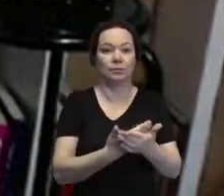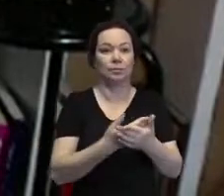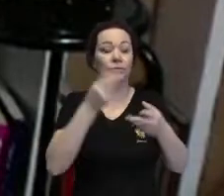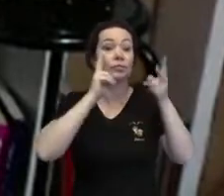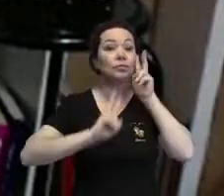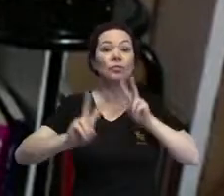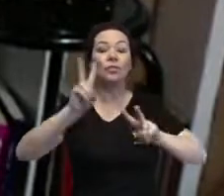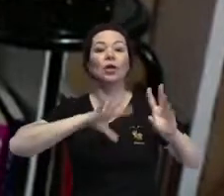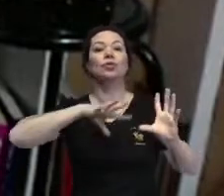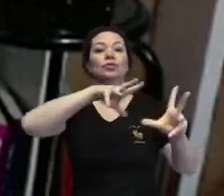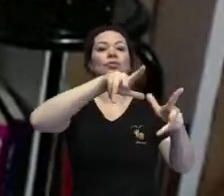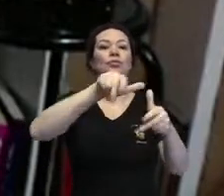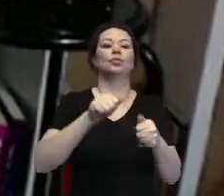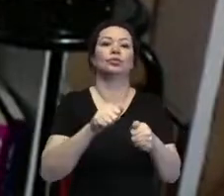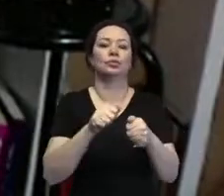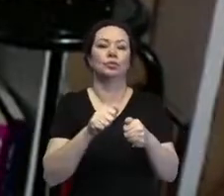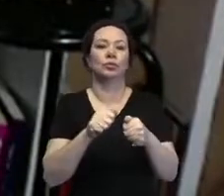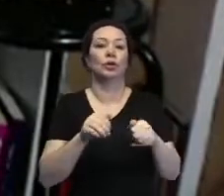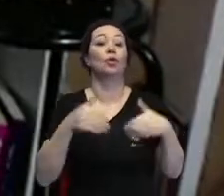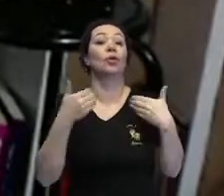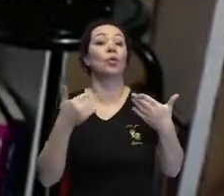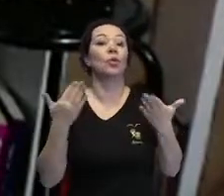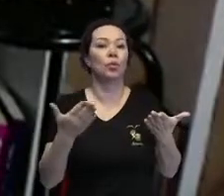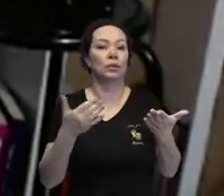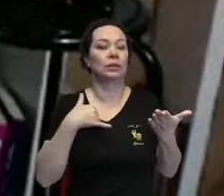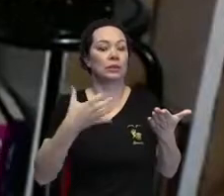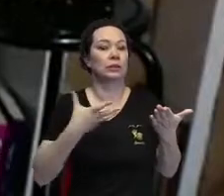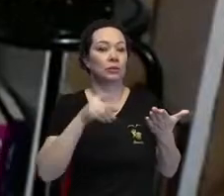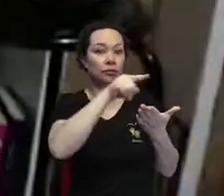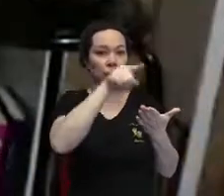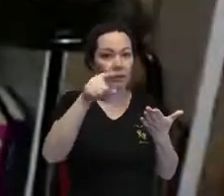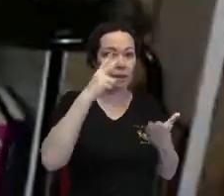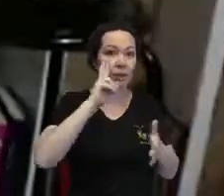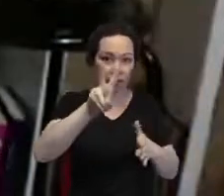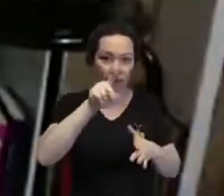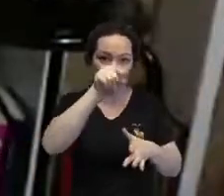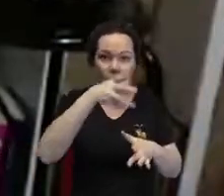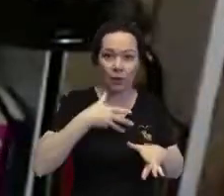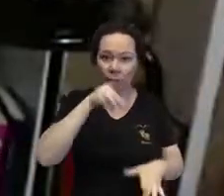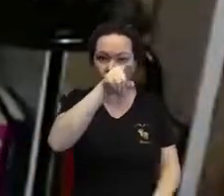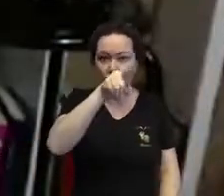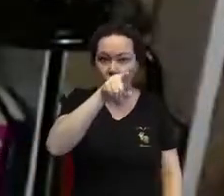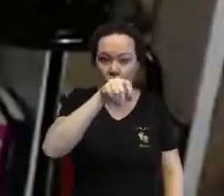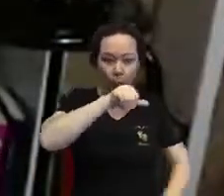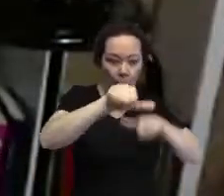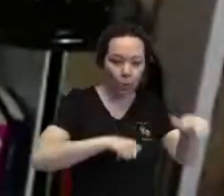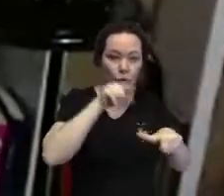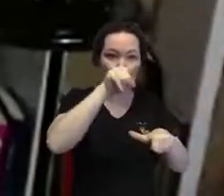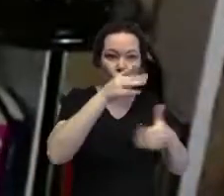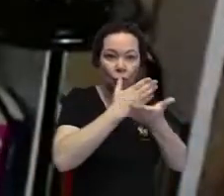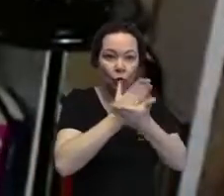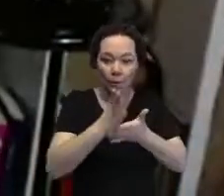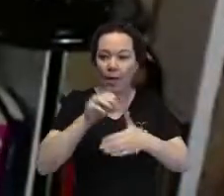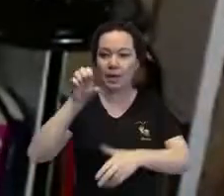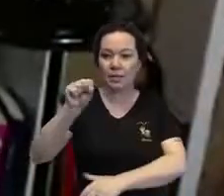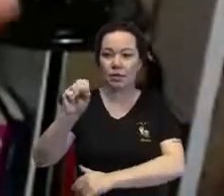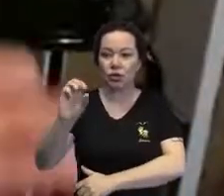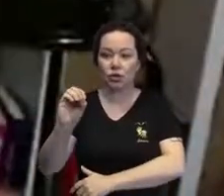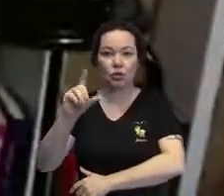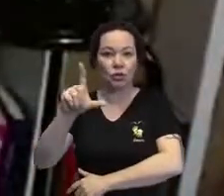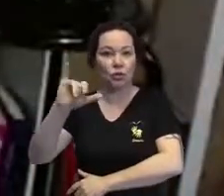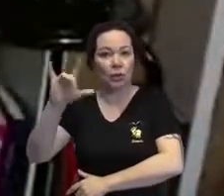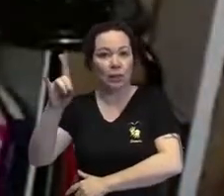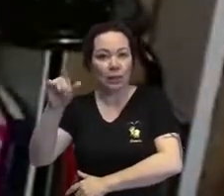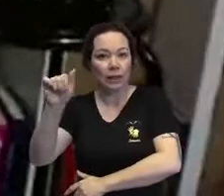mundo. Quando nós queremos que você que está nos assistindo seja solidário, seja no seu ambiente empresarial, seja no